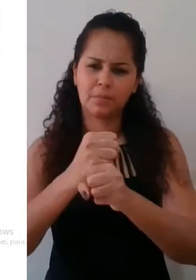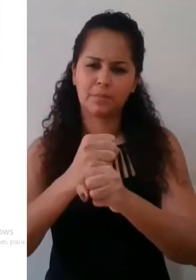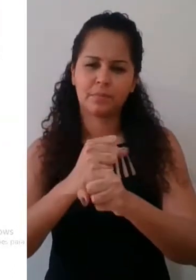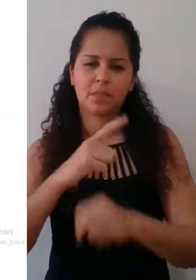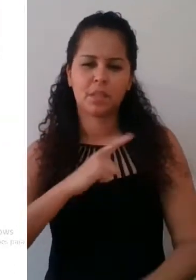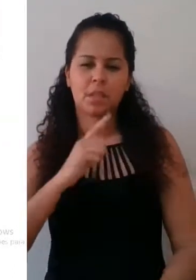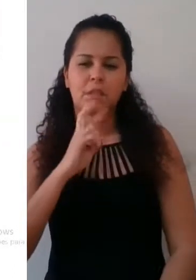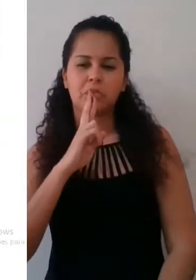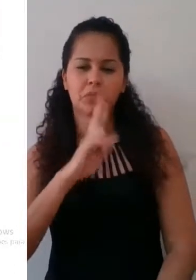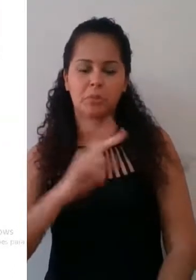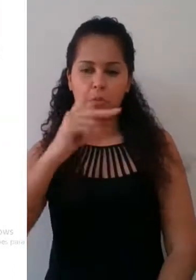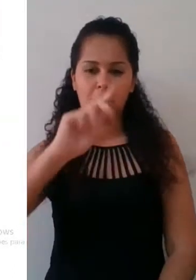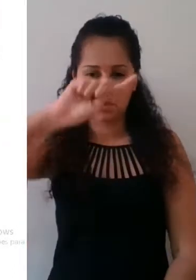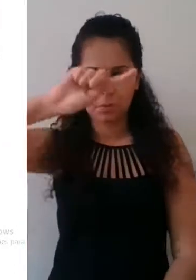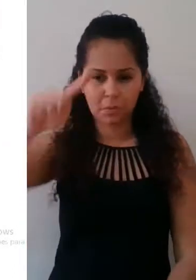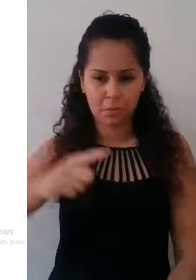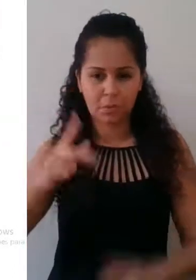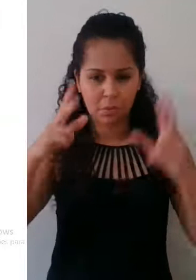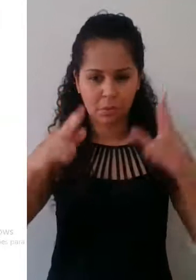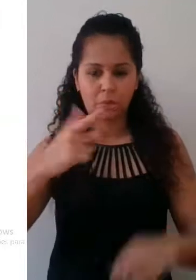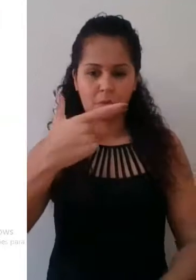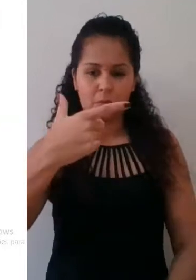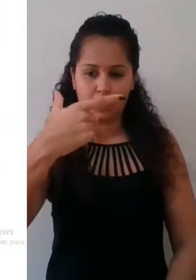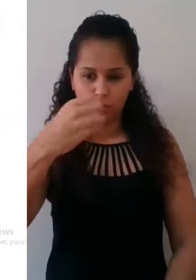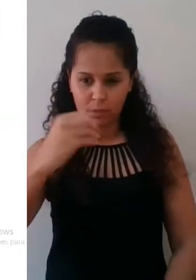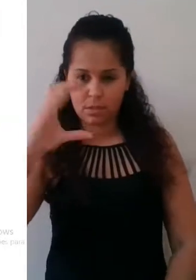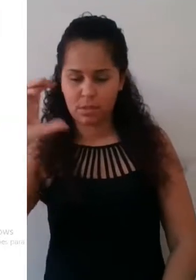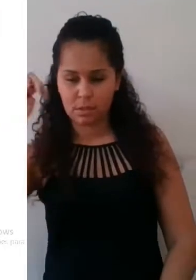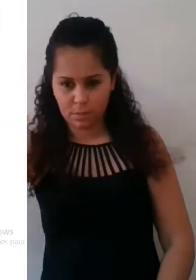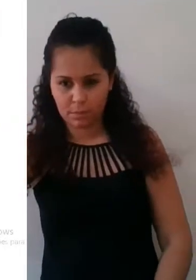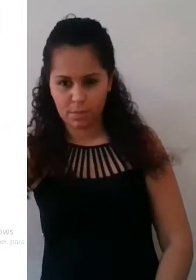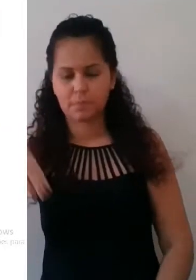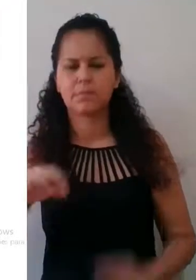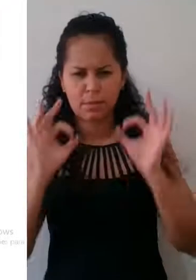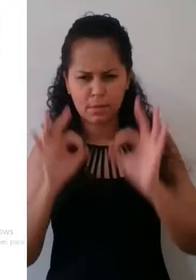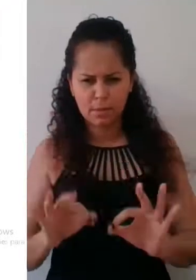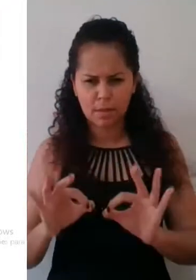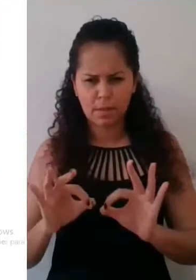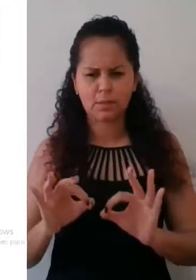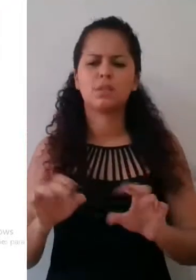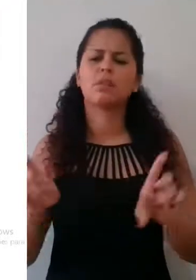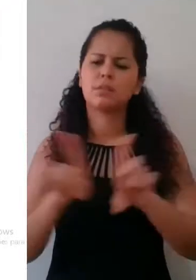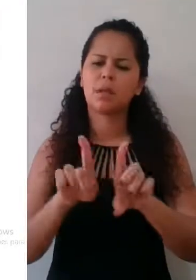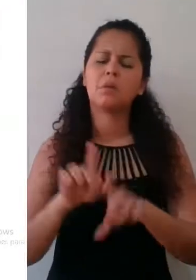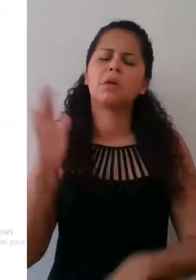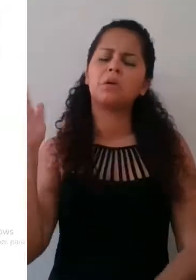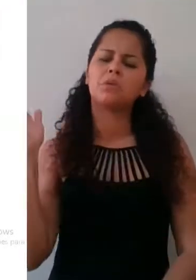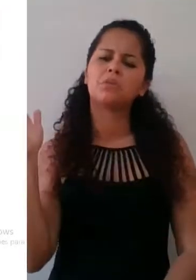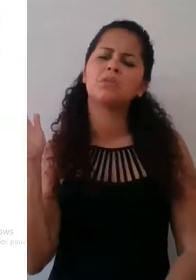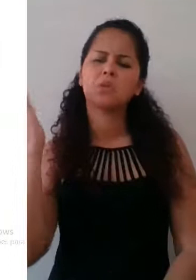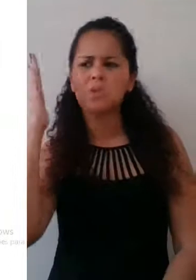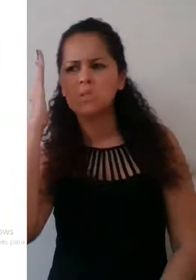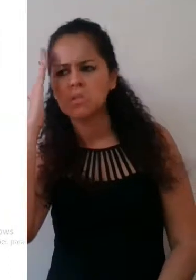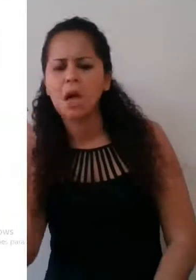que o P' vale 20 centímetros. Certinho? Isso daí a gente também conseguiria determinar